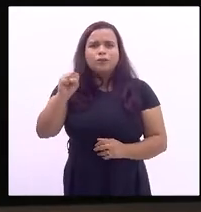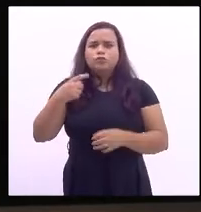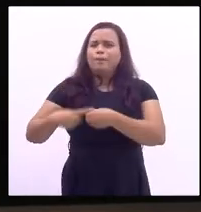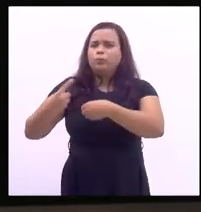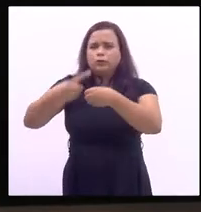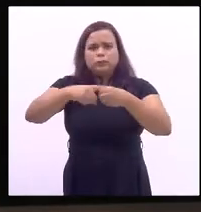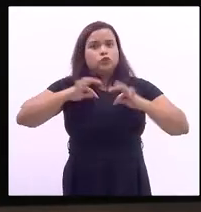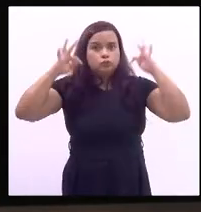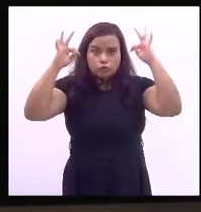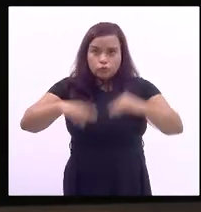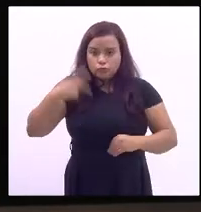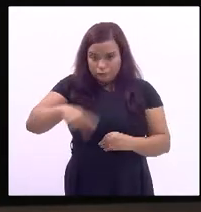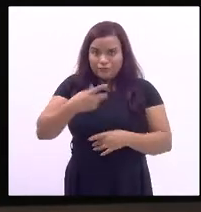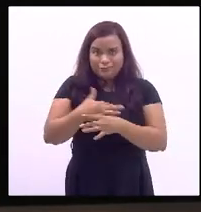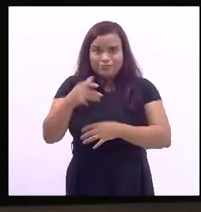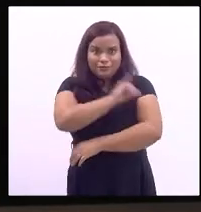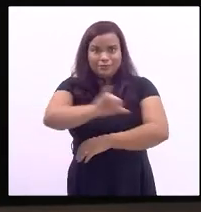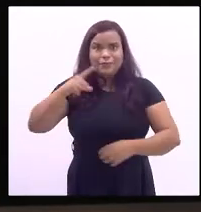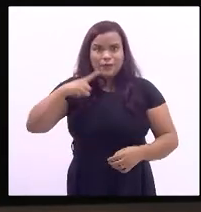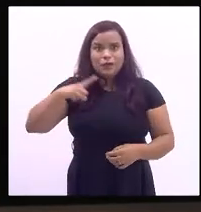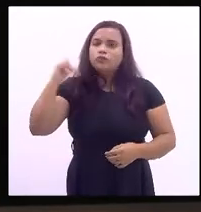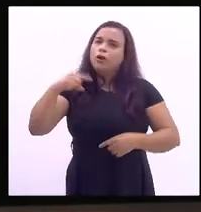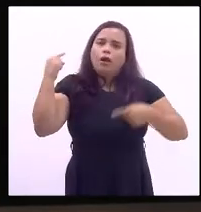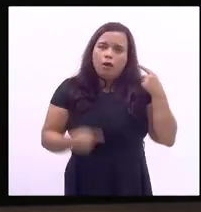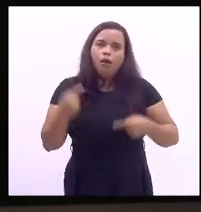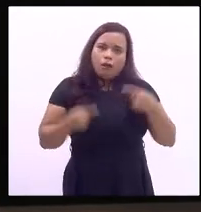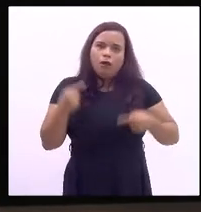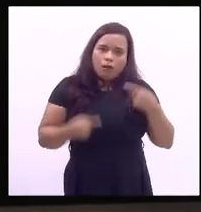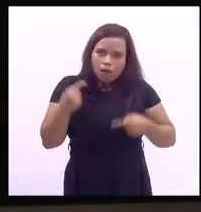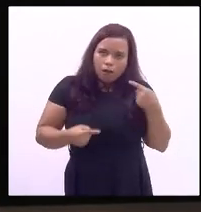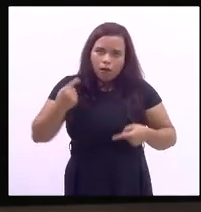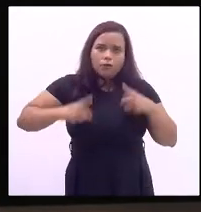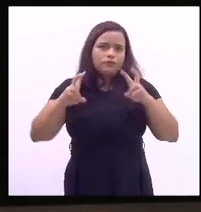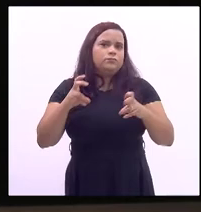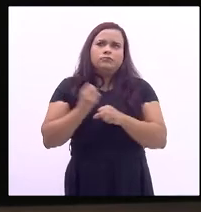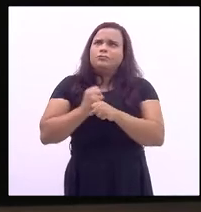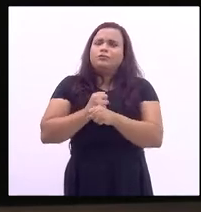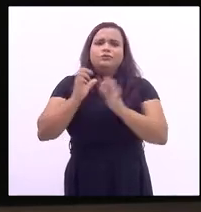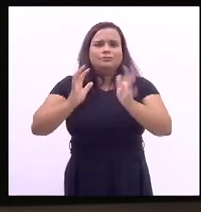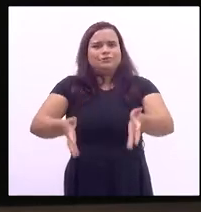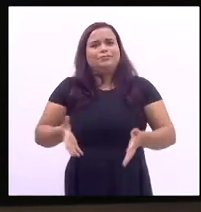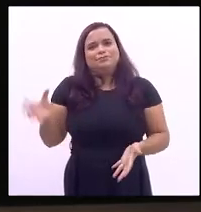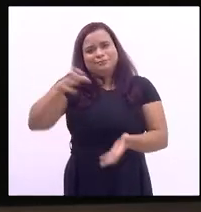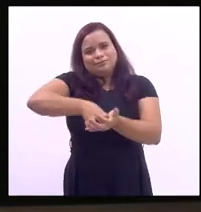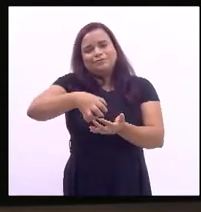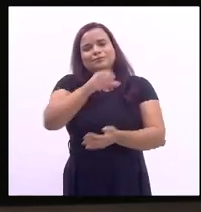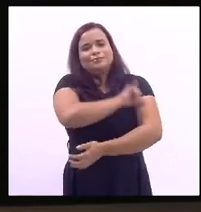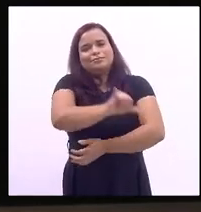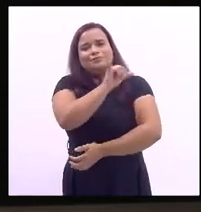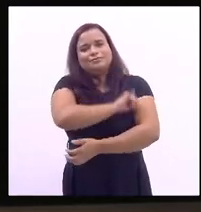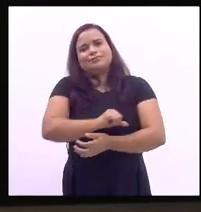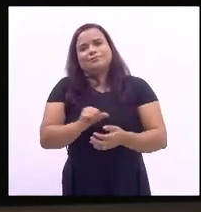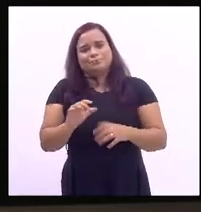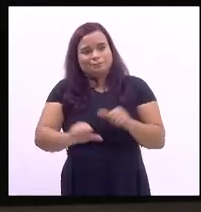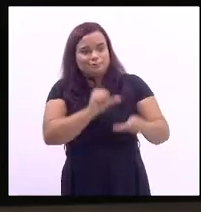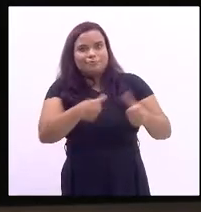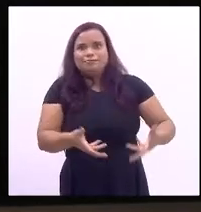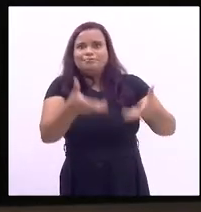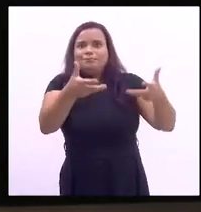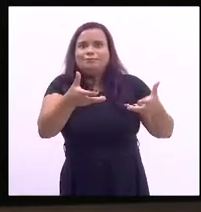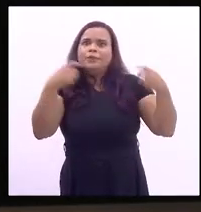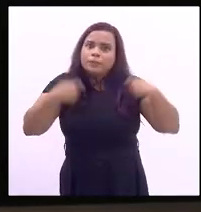que essa cidade teve a gente discutiu a revitalização do centro da cidade do Rio de Janeiro ou seja